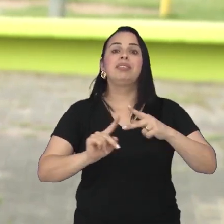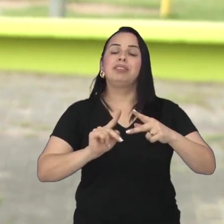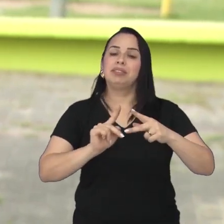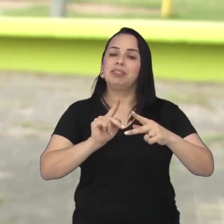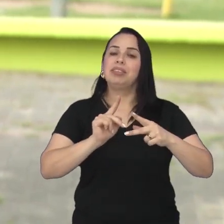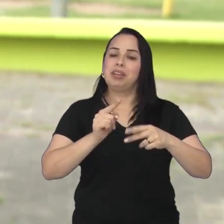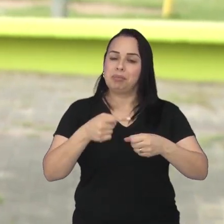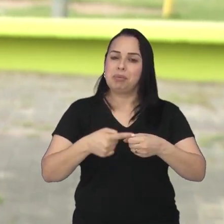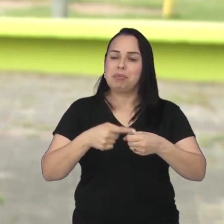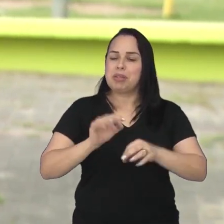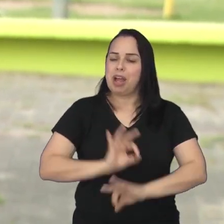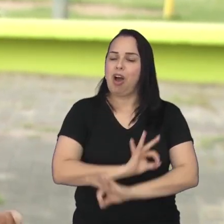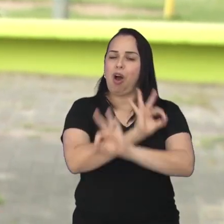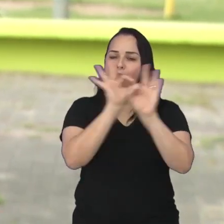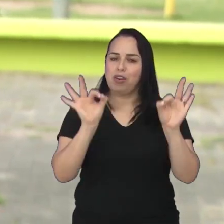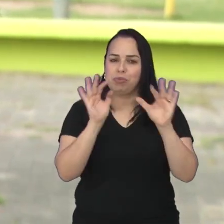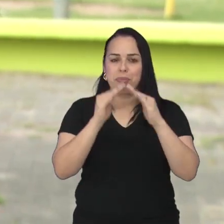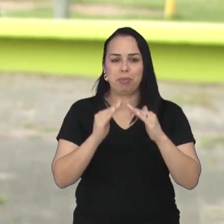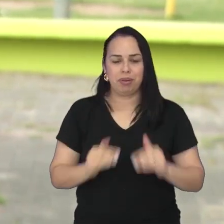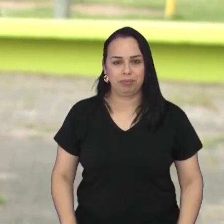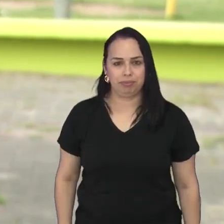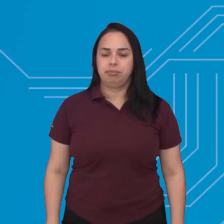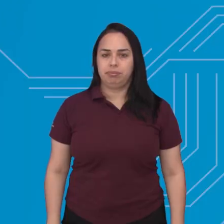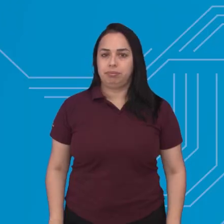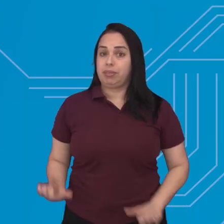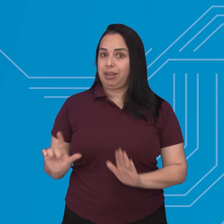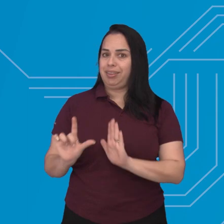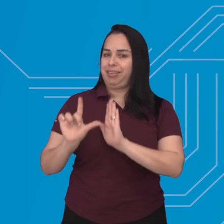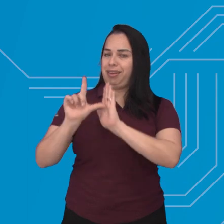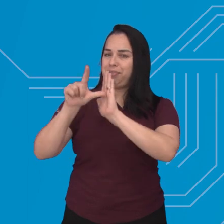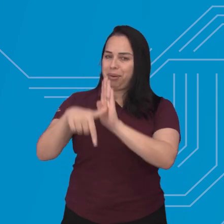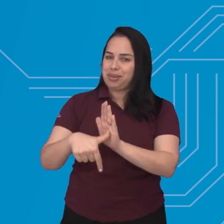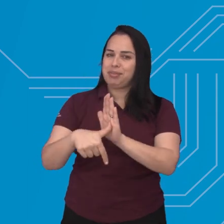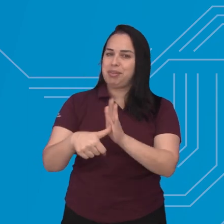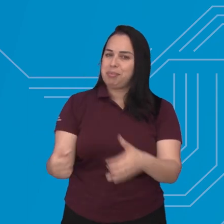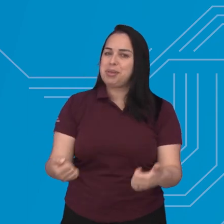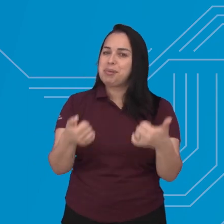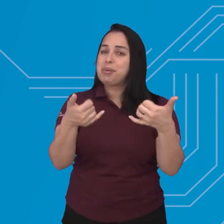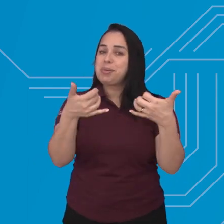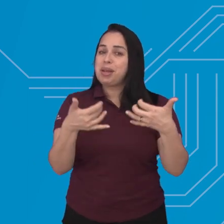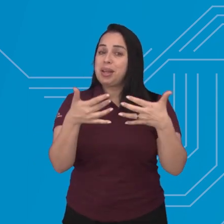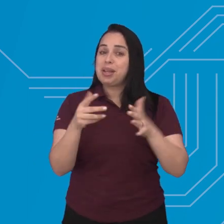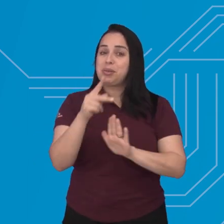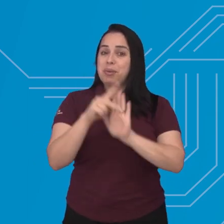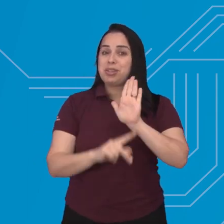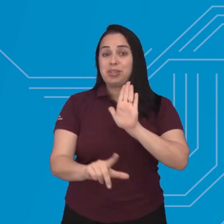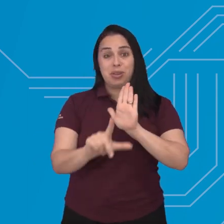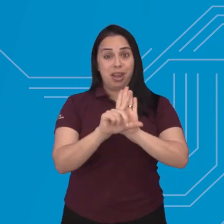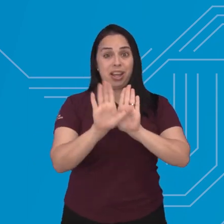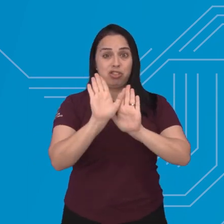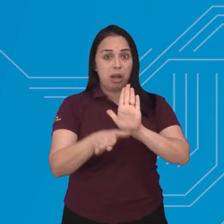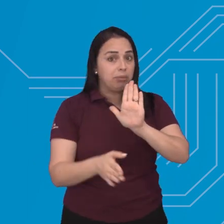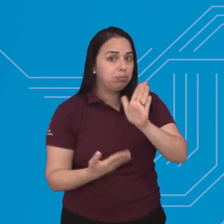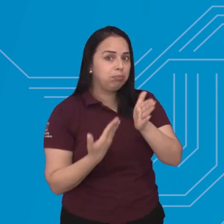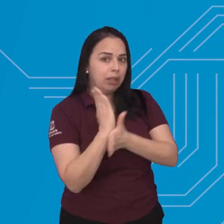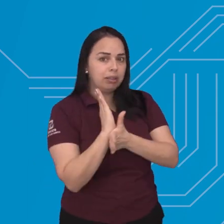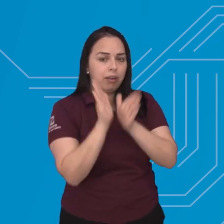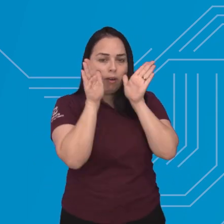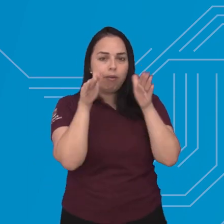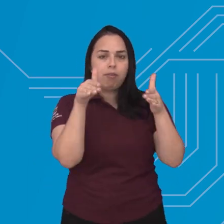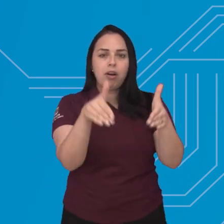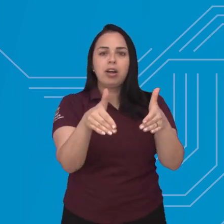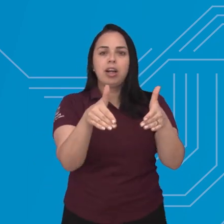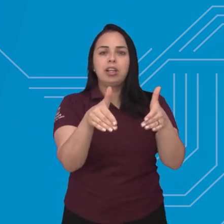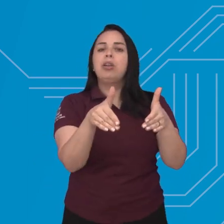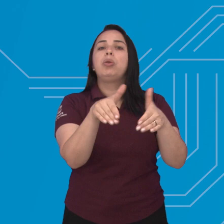dos Campos continua sendo uma cidade ótima para se morar. E no próximo bloco a gente vai falar sobre um projeto de lei aprovado aqui na Câmara